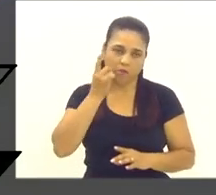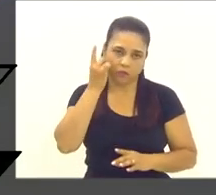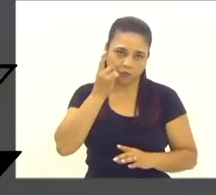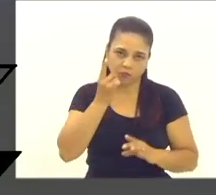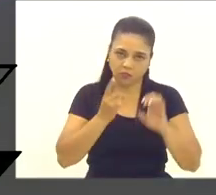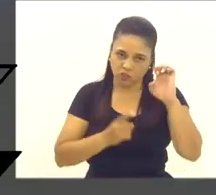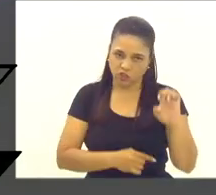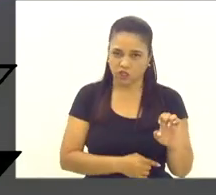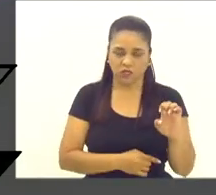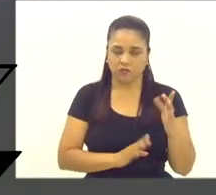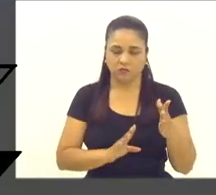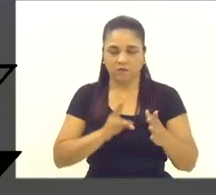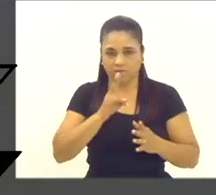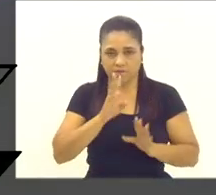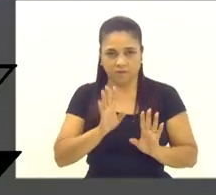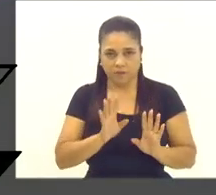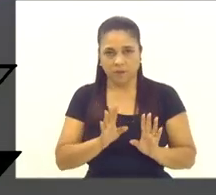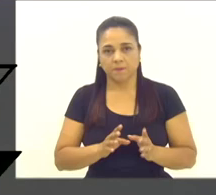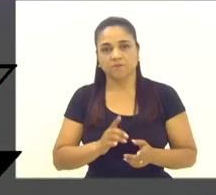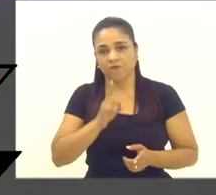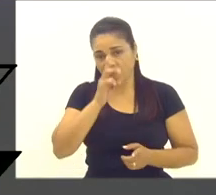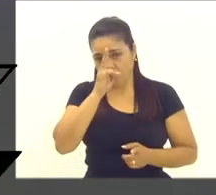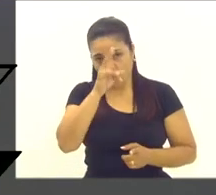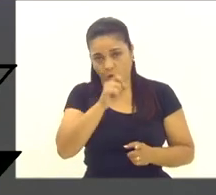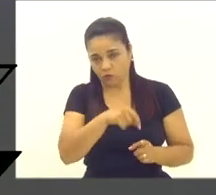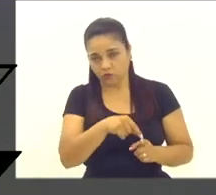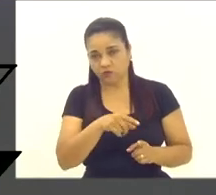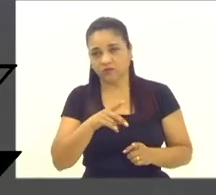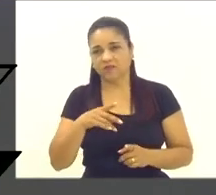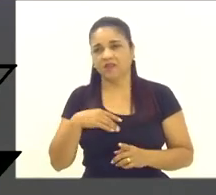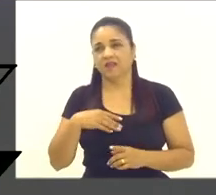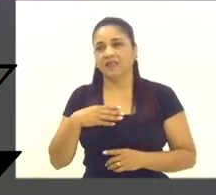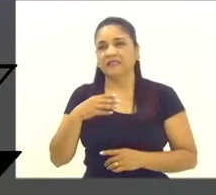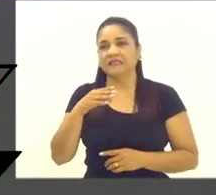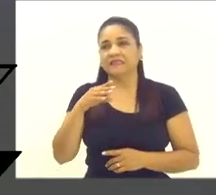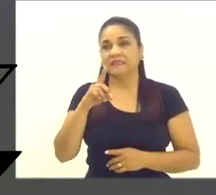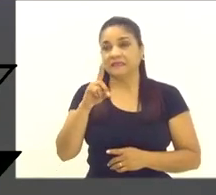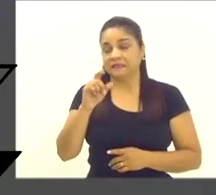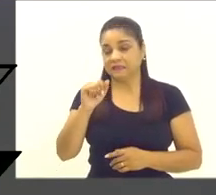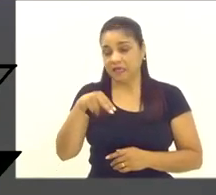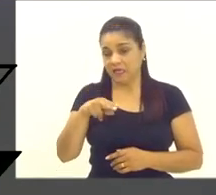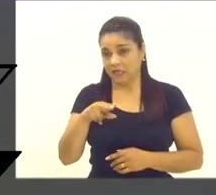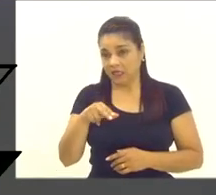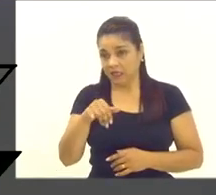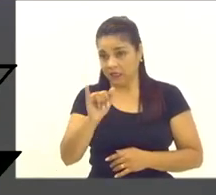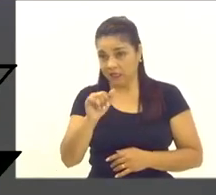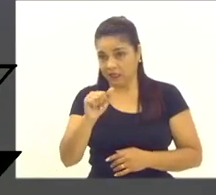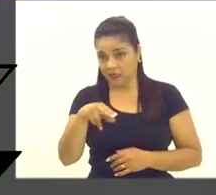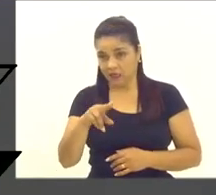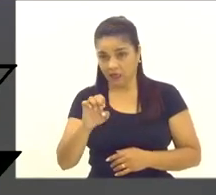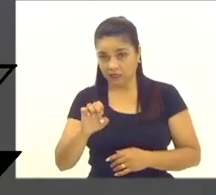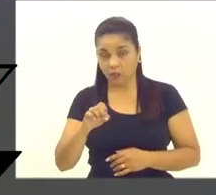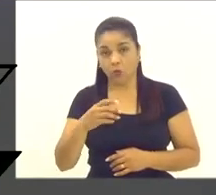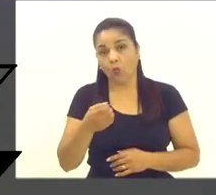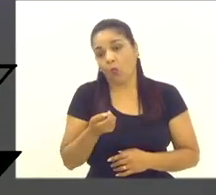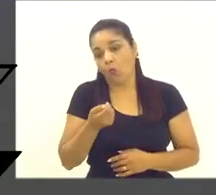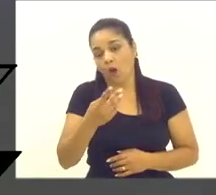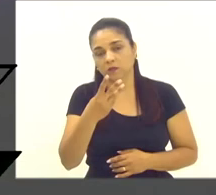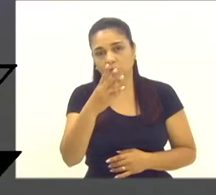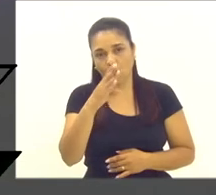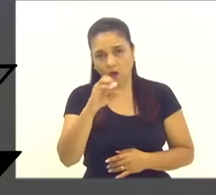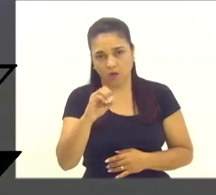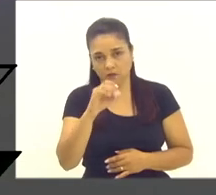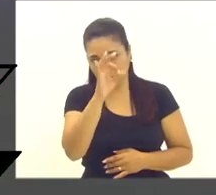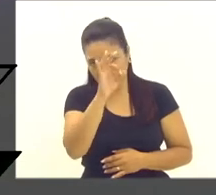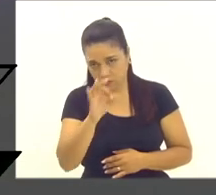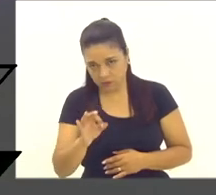ataques fortes né a deputada Daiane tem quase 40% de ataque nas estações